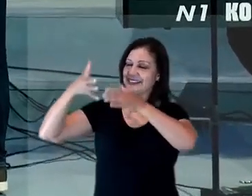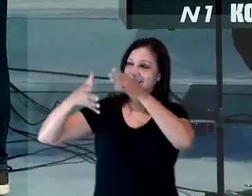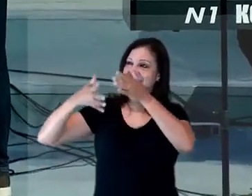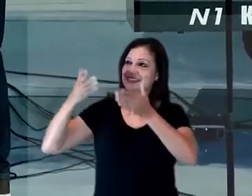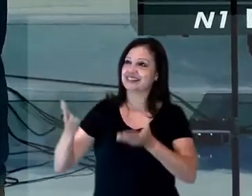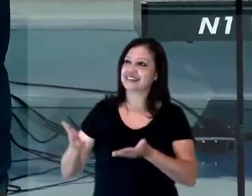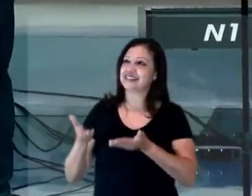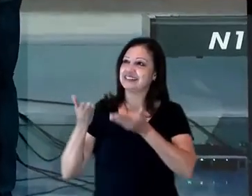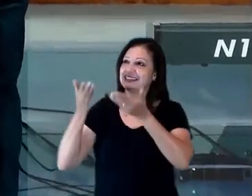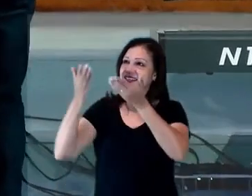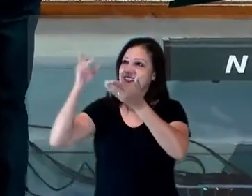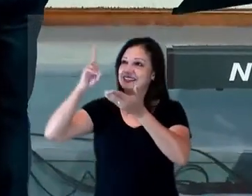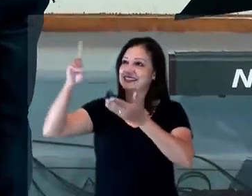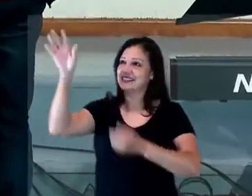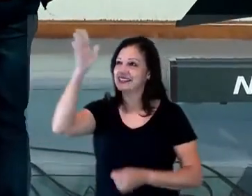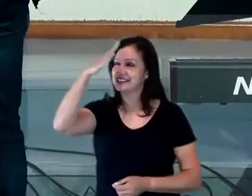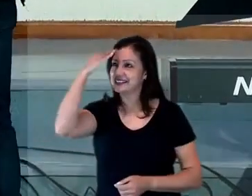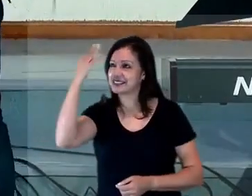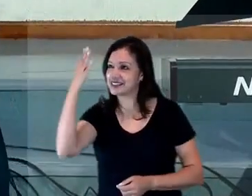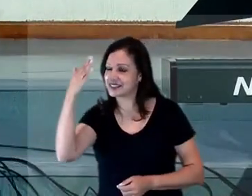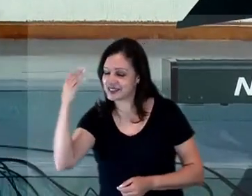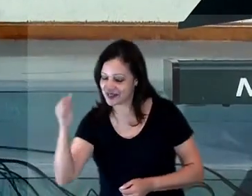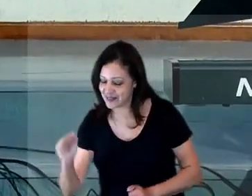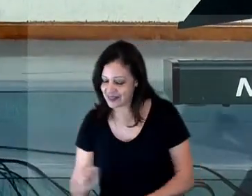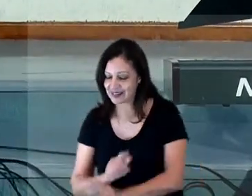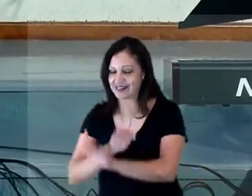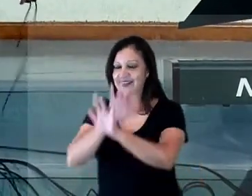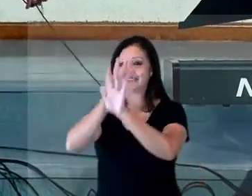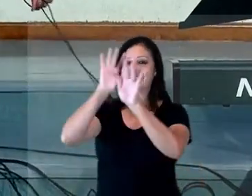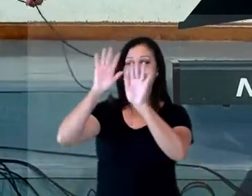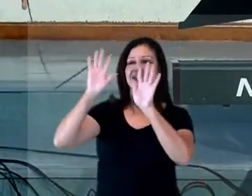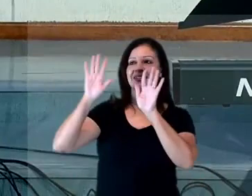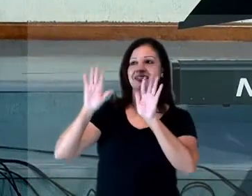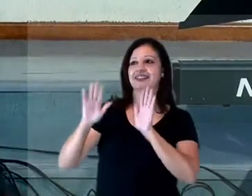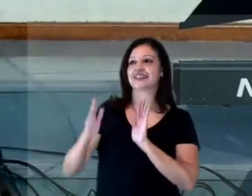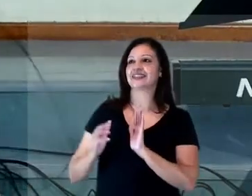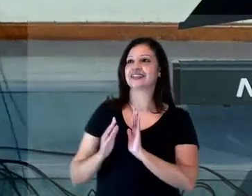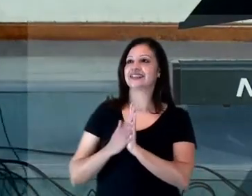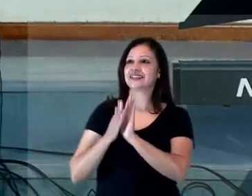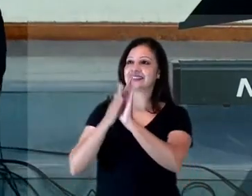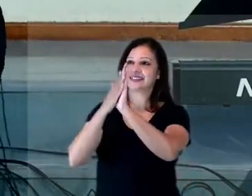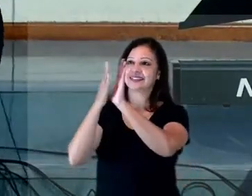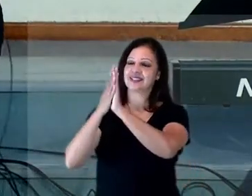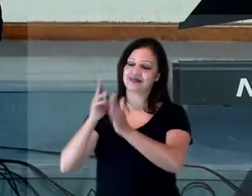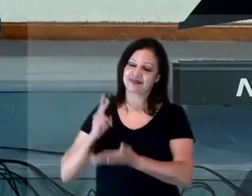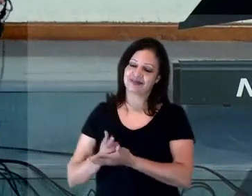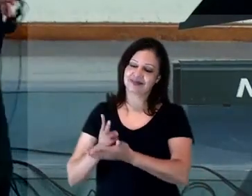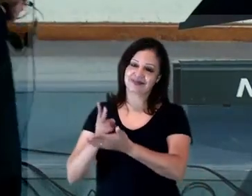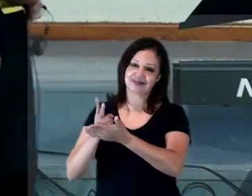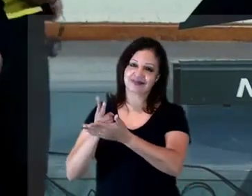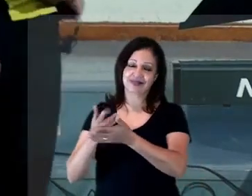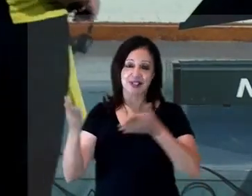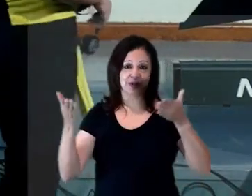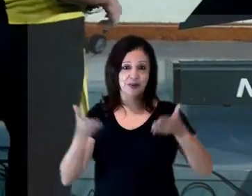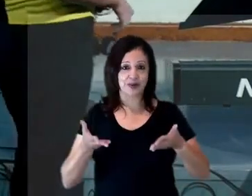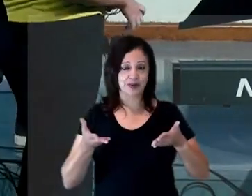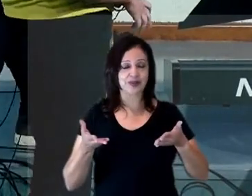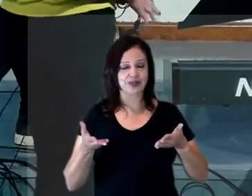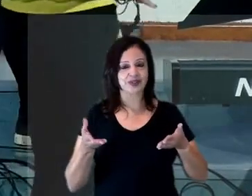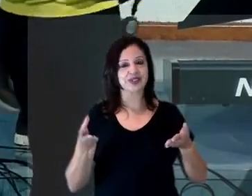digno de receber a honra, a glória e o louvor para todo sempre. Tivemos hoje pela manhã um